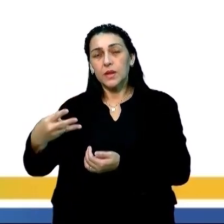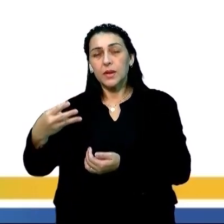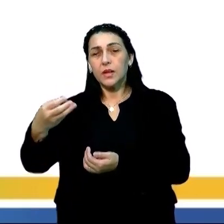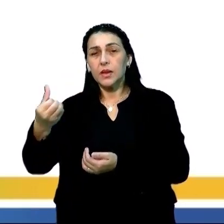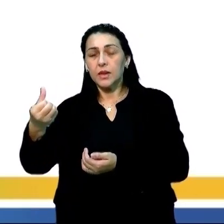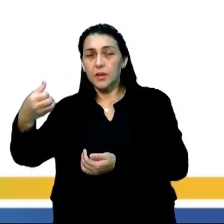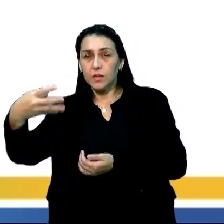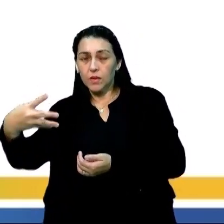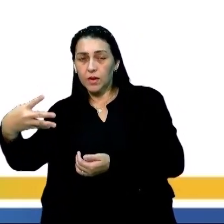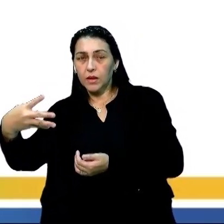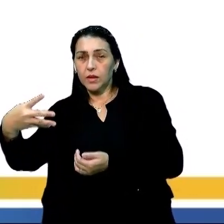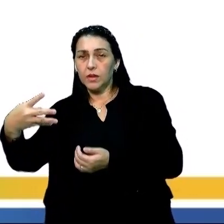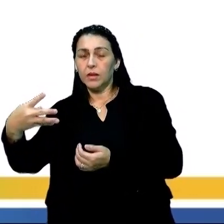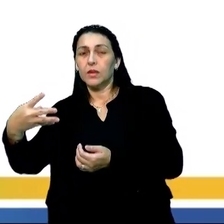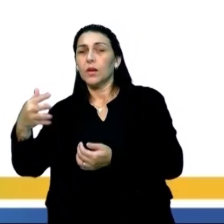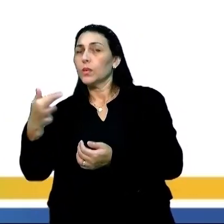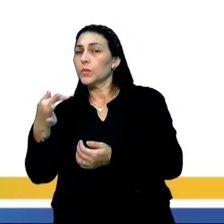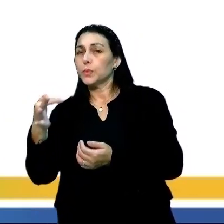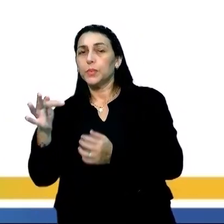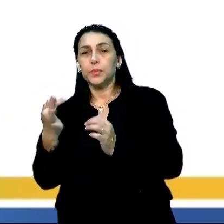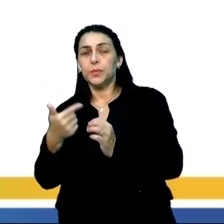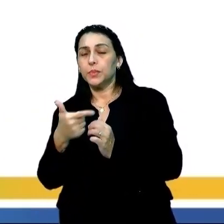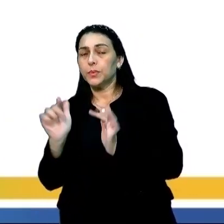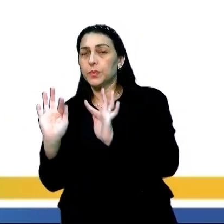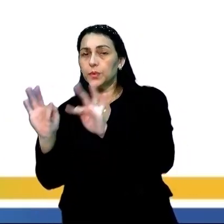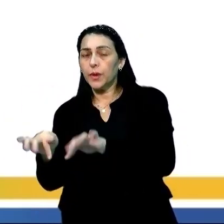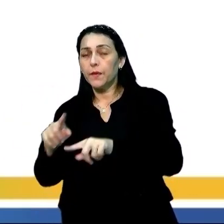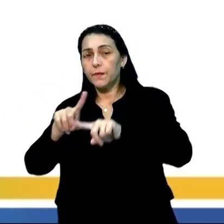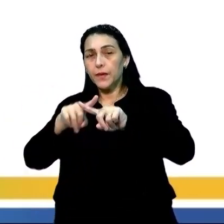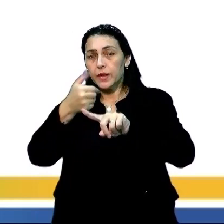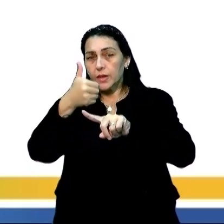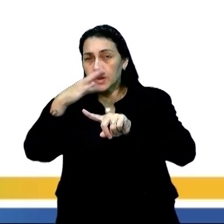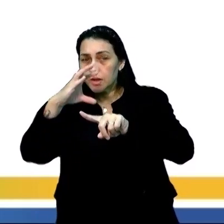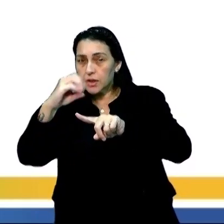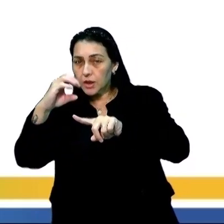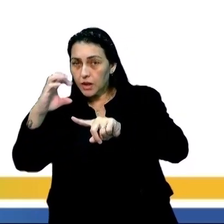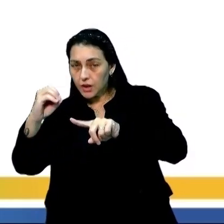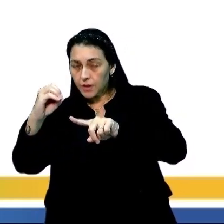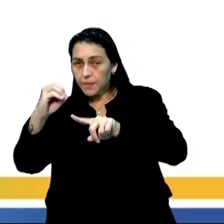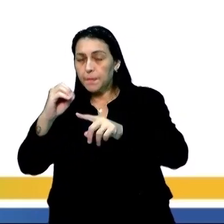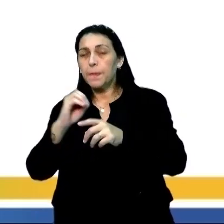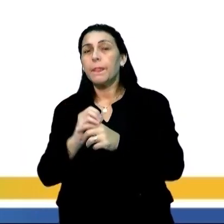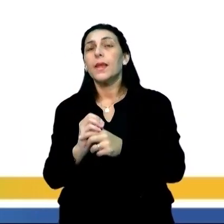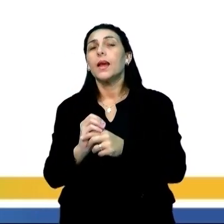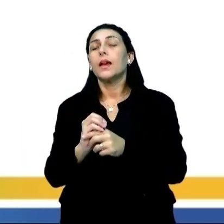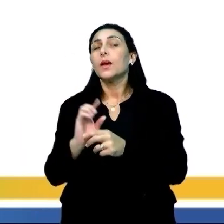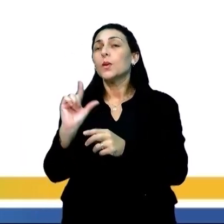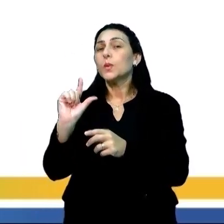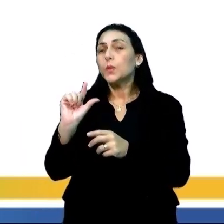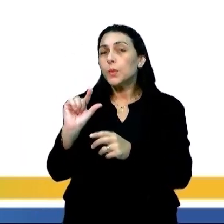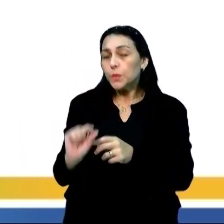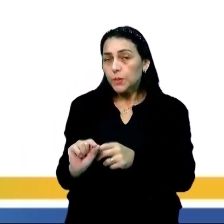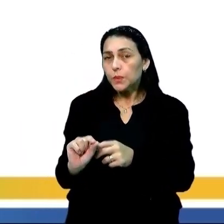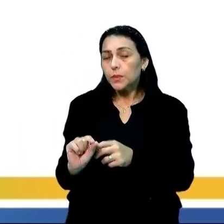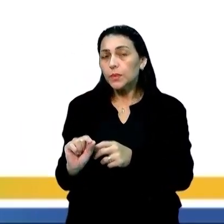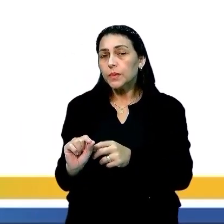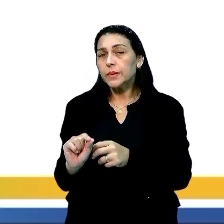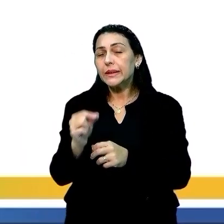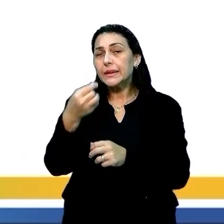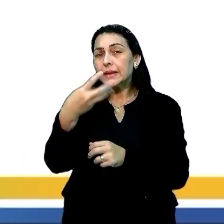0,364, porque ele vai para o infinito ali, dá para vocês observarem, vezes 100. Ou seja, a desvalorização vai ficar